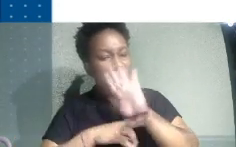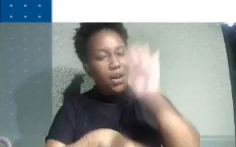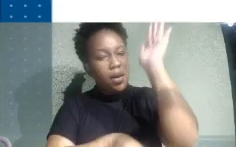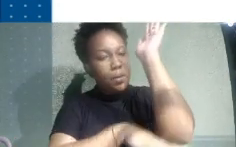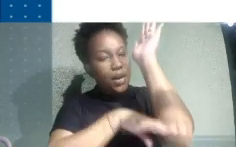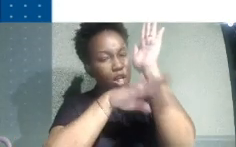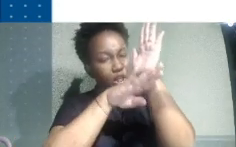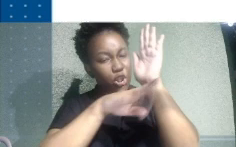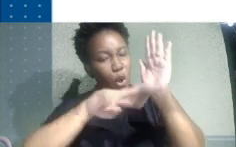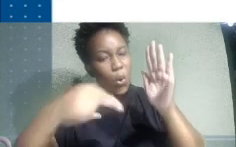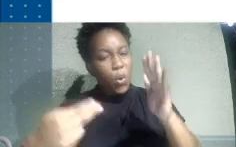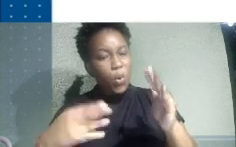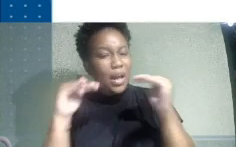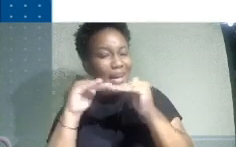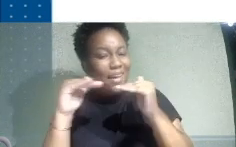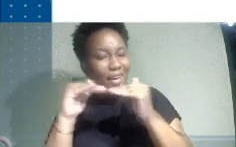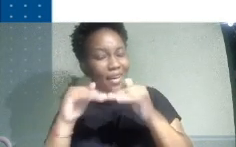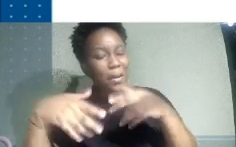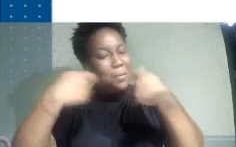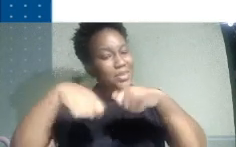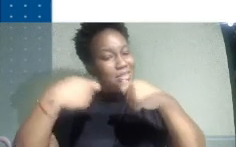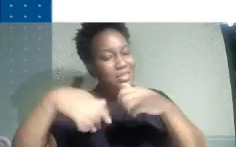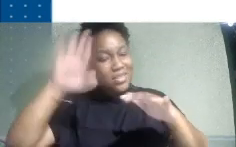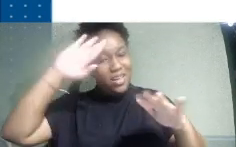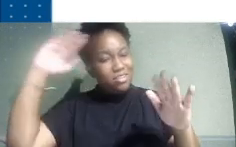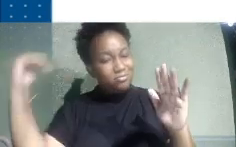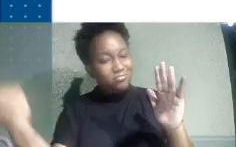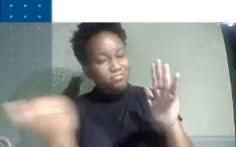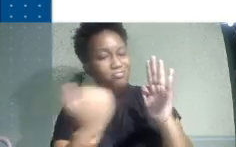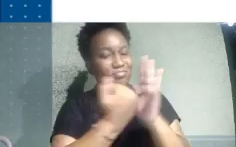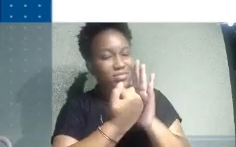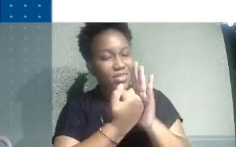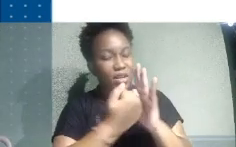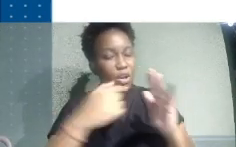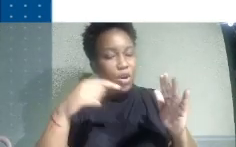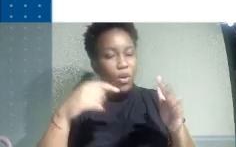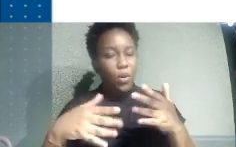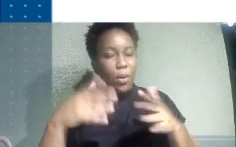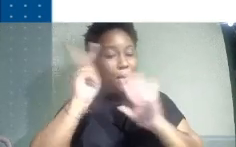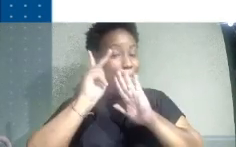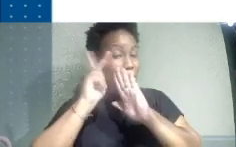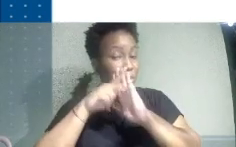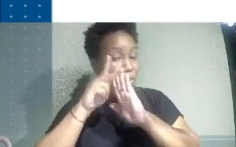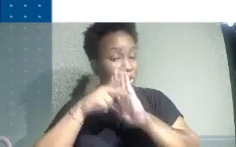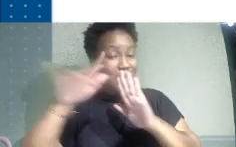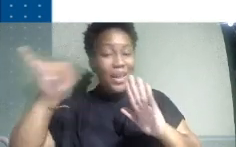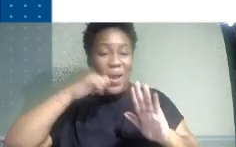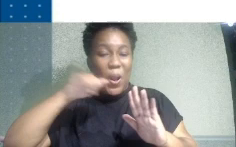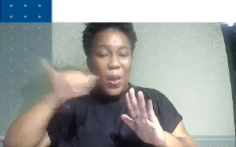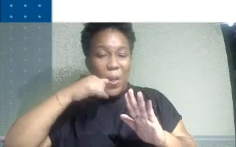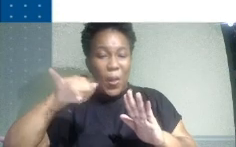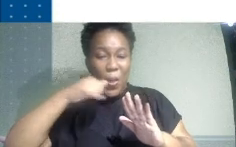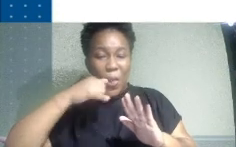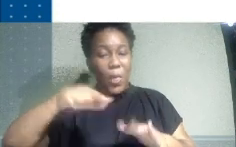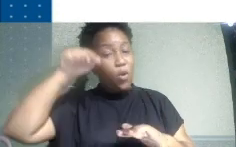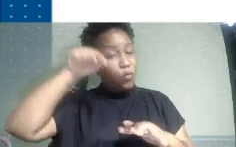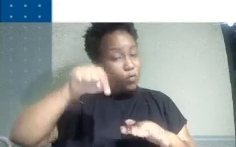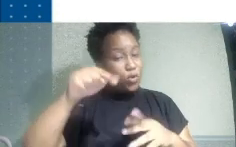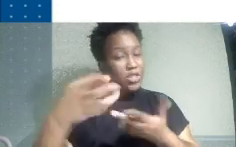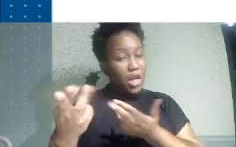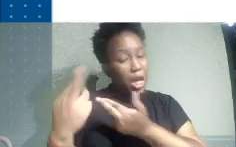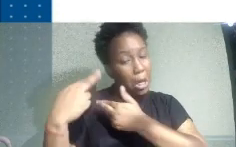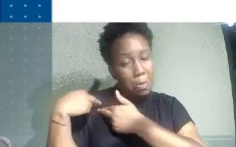temos alguns parâmetros que precisamos seguir quando formos dimensionar um projeto elétrico. Seja vocês que forem